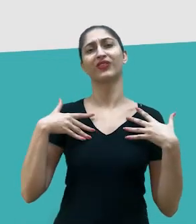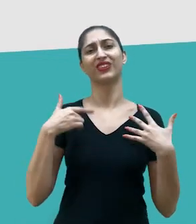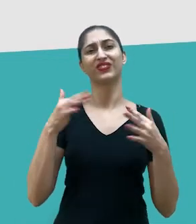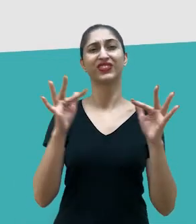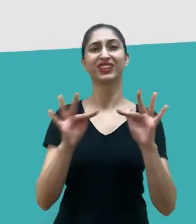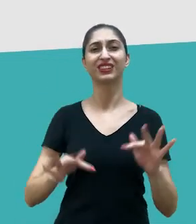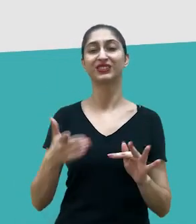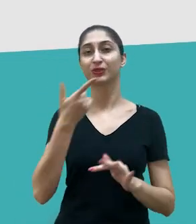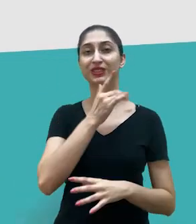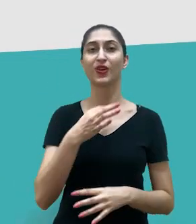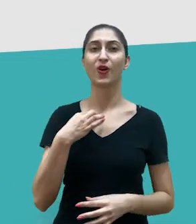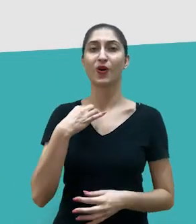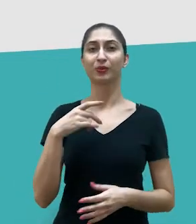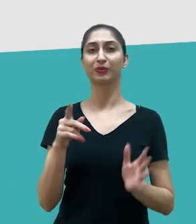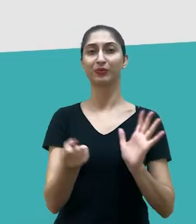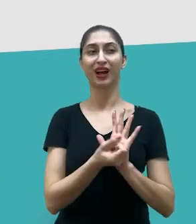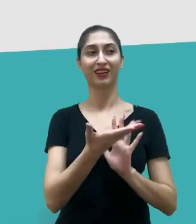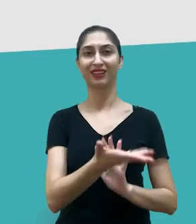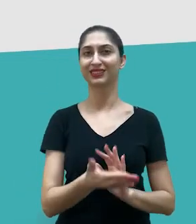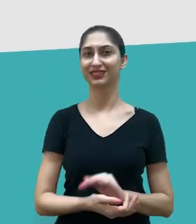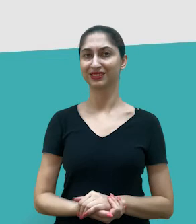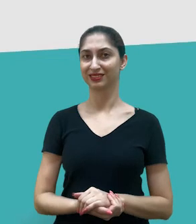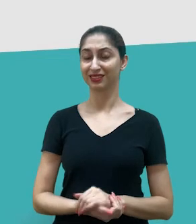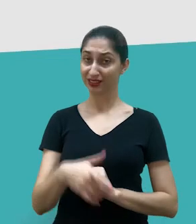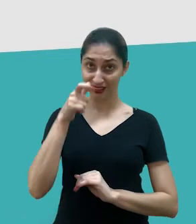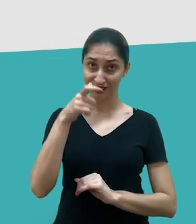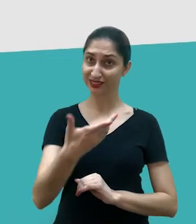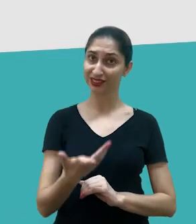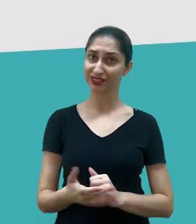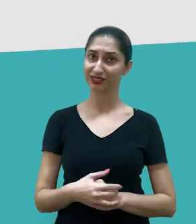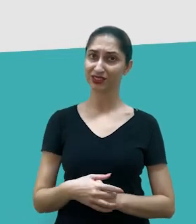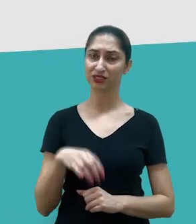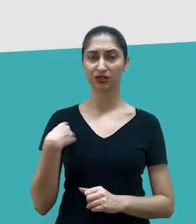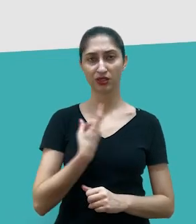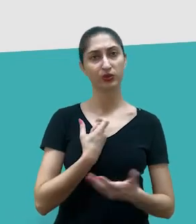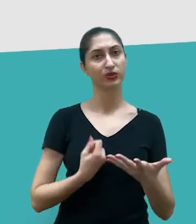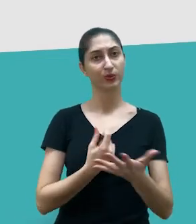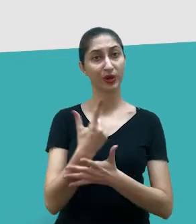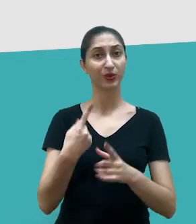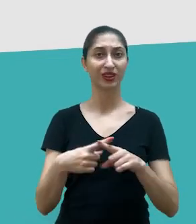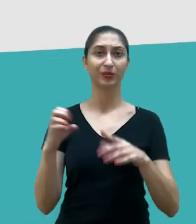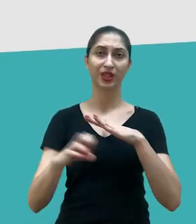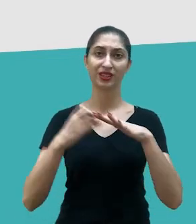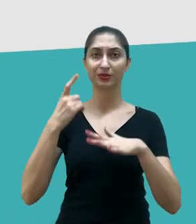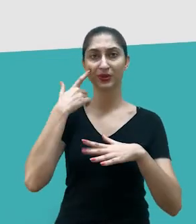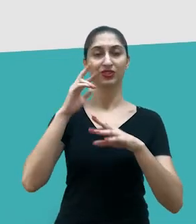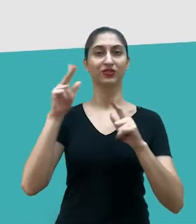usar uma roupa dessa marca. Então, é muito interessante a gente comprar de quem está pensando